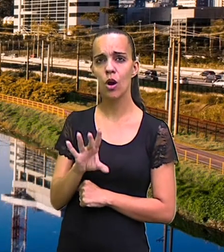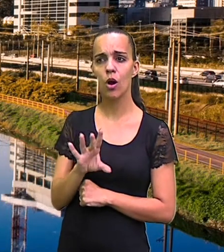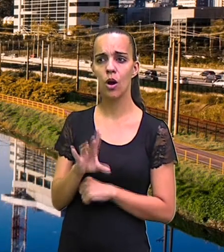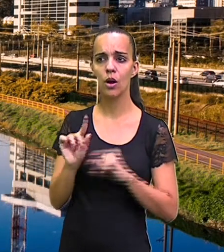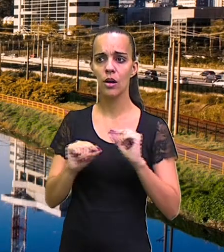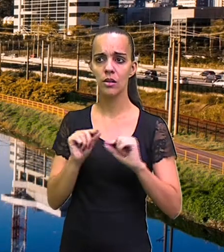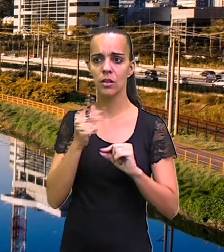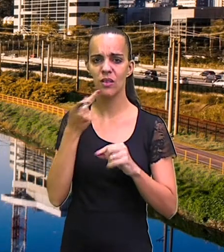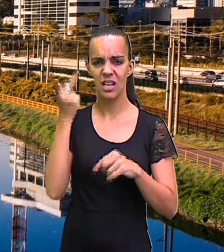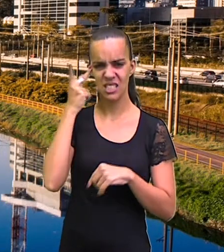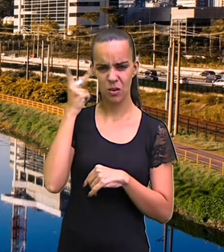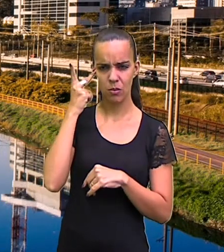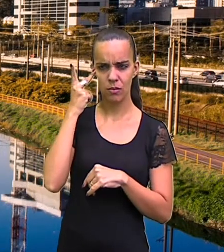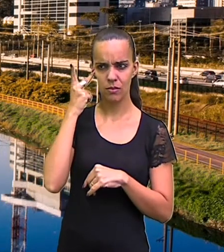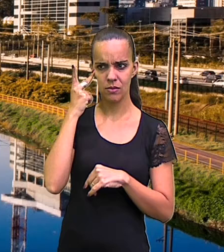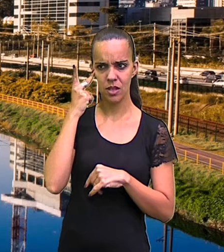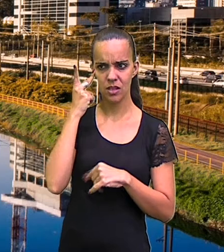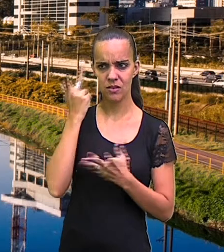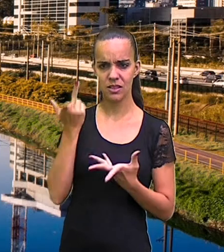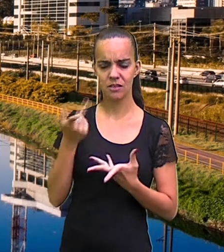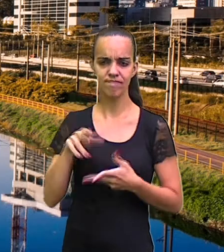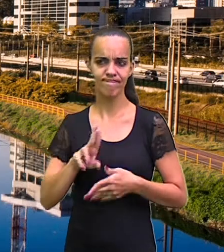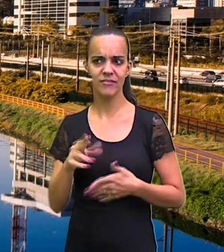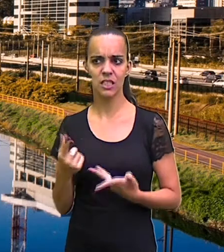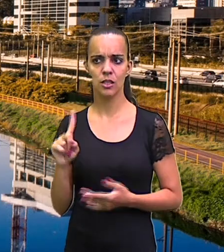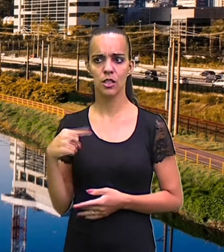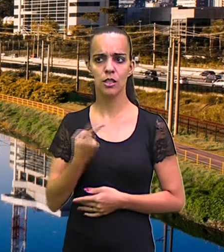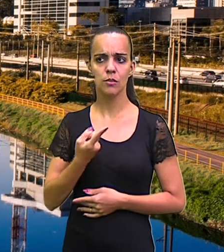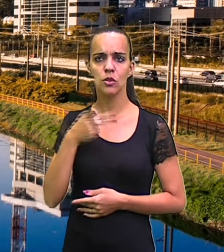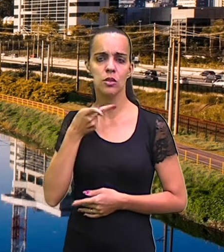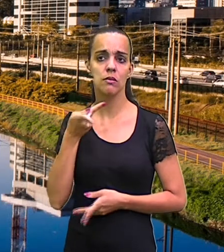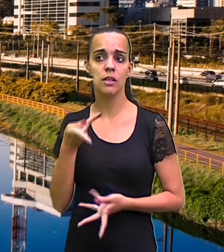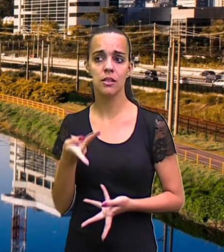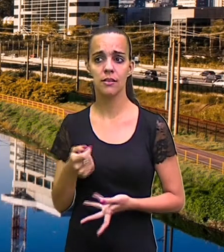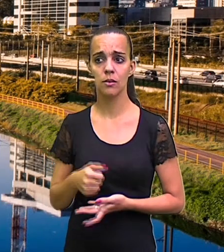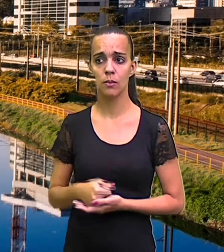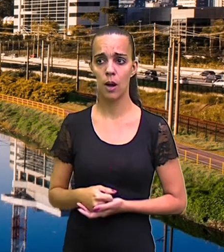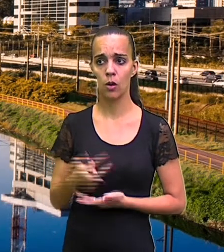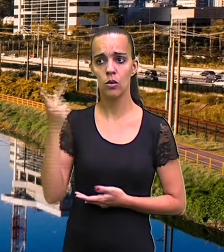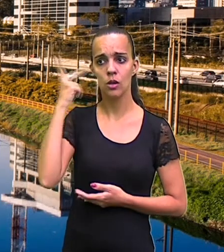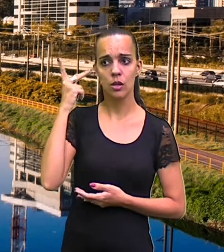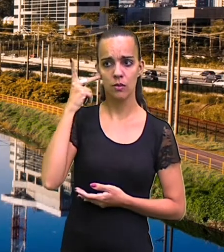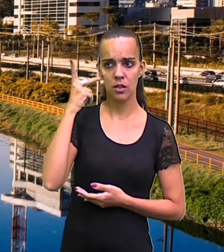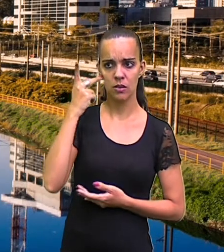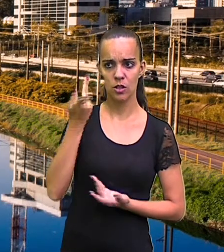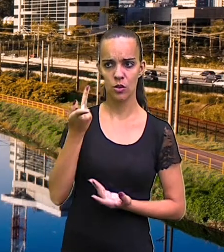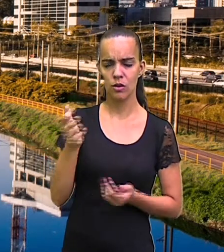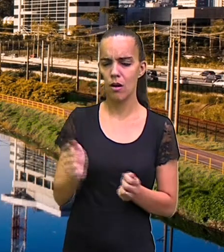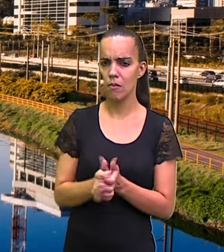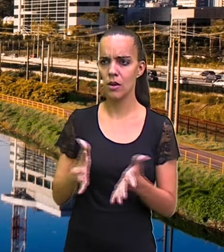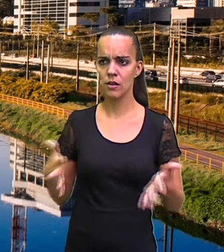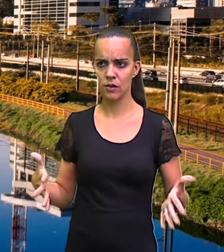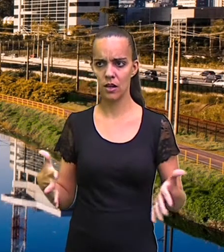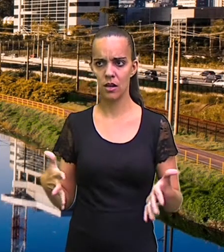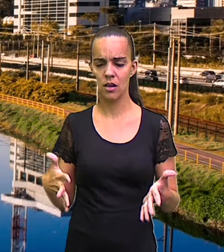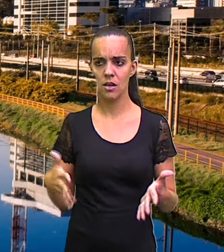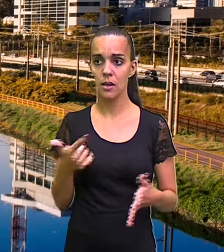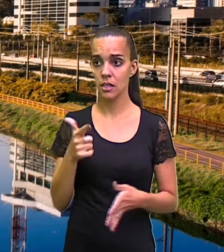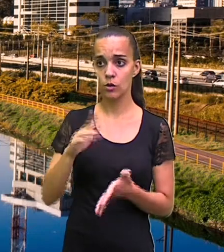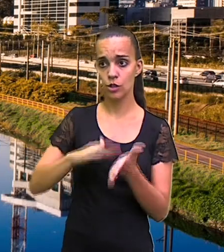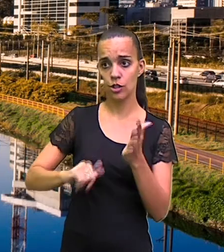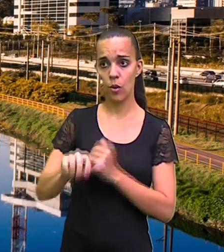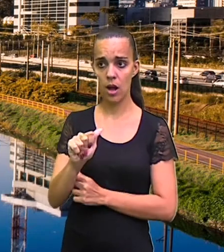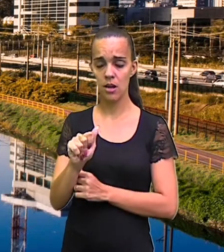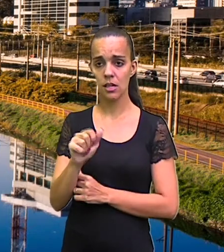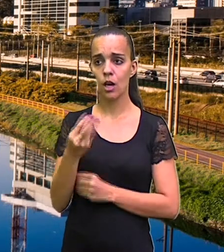é maravilhosa? Nós falamos São Paulo é maravilhosa, sem o A. Se